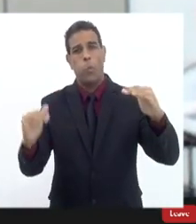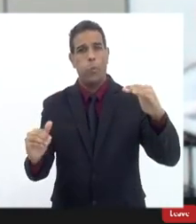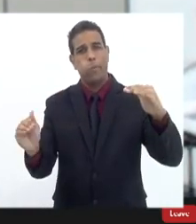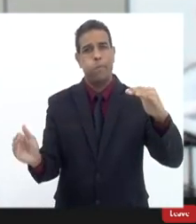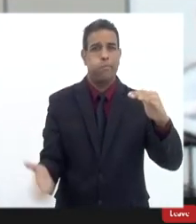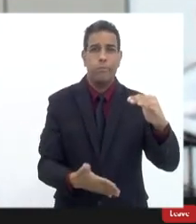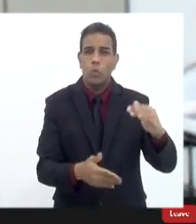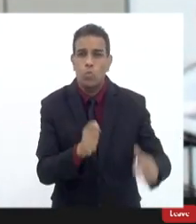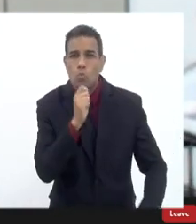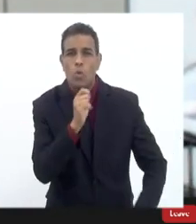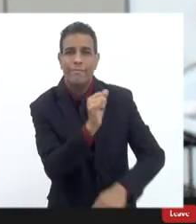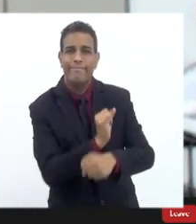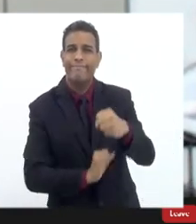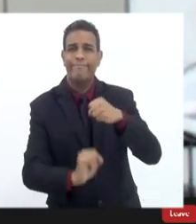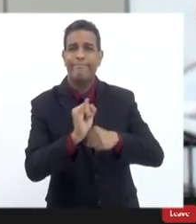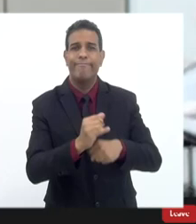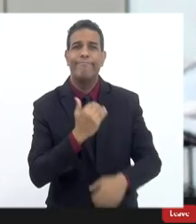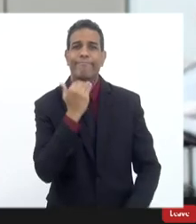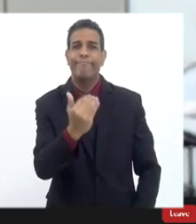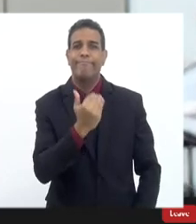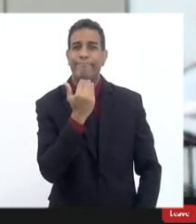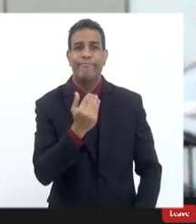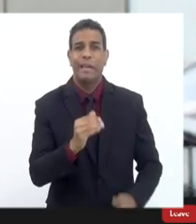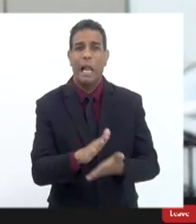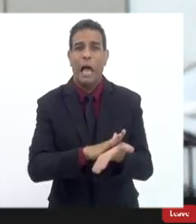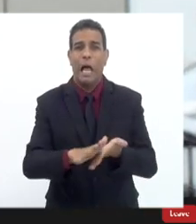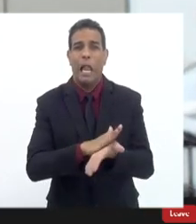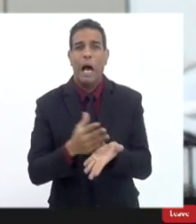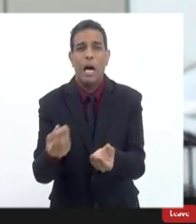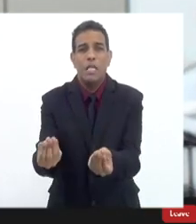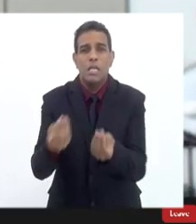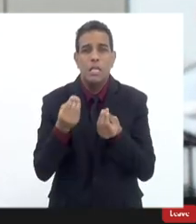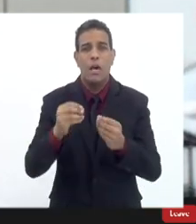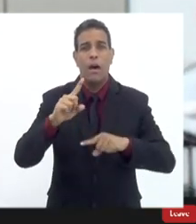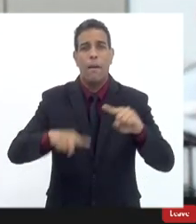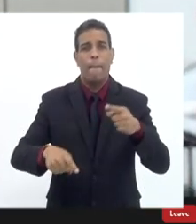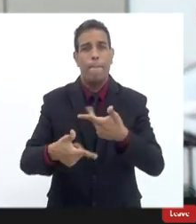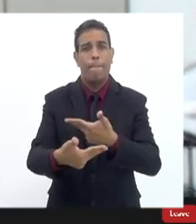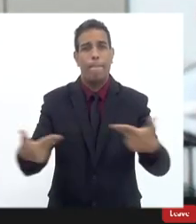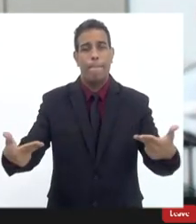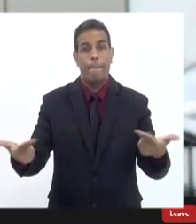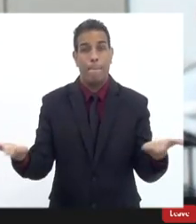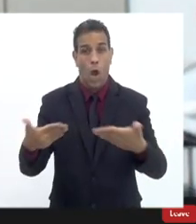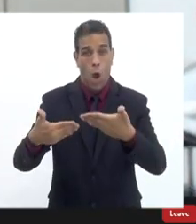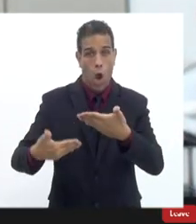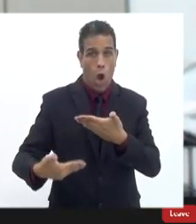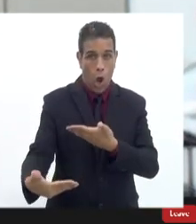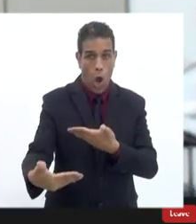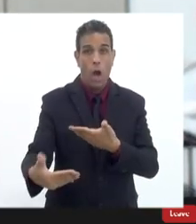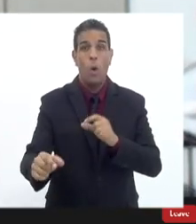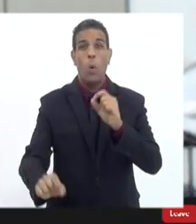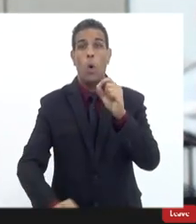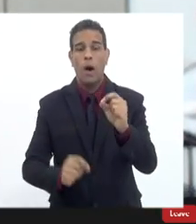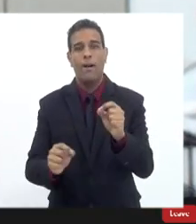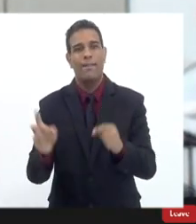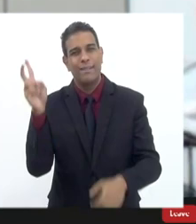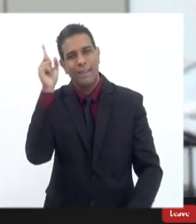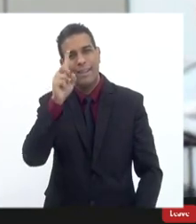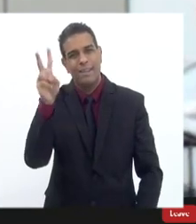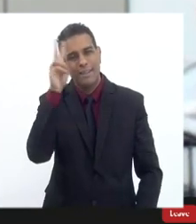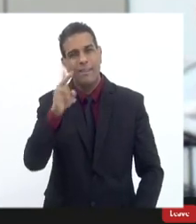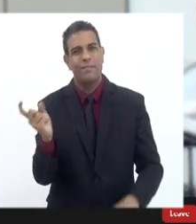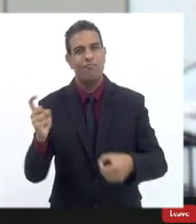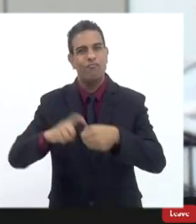internet, acabaram não recebendo. Esse ano a gente começa com uma política dos links patrocinados,